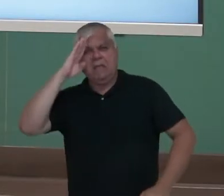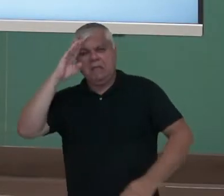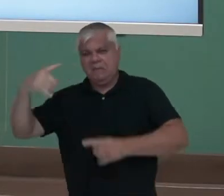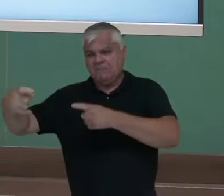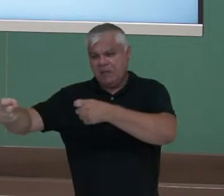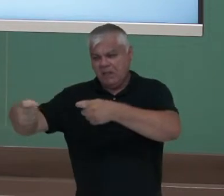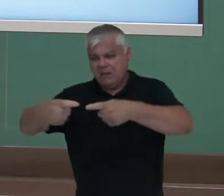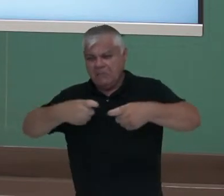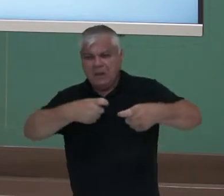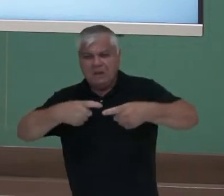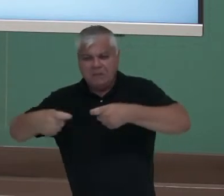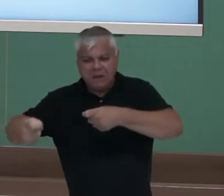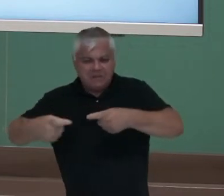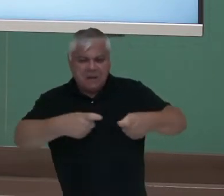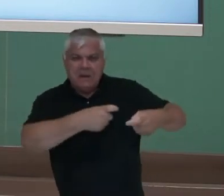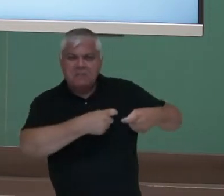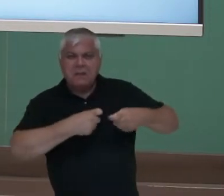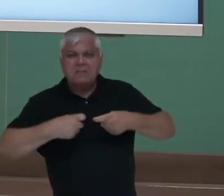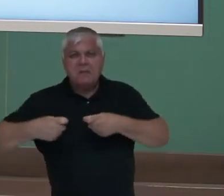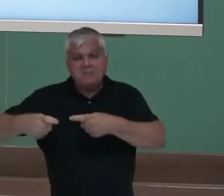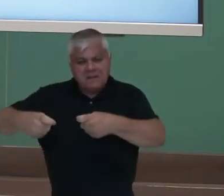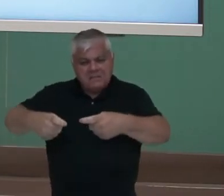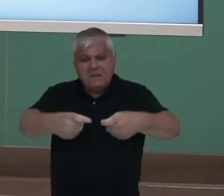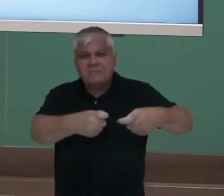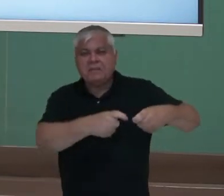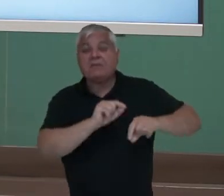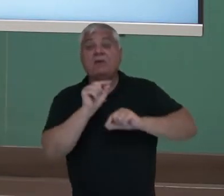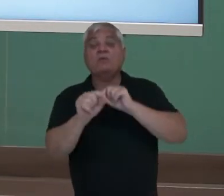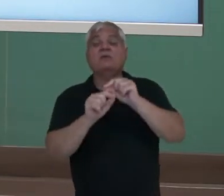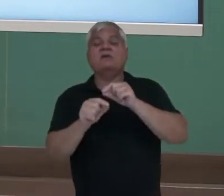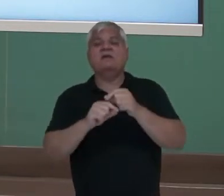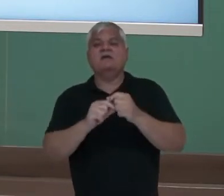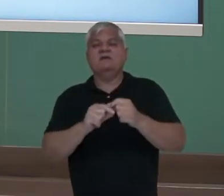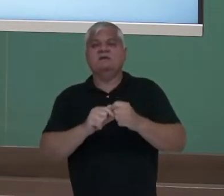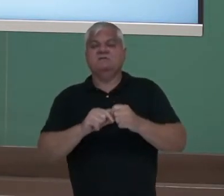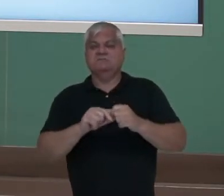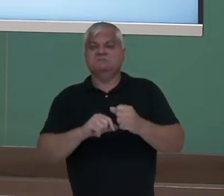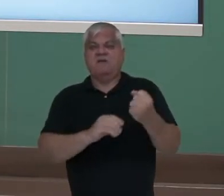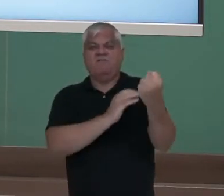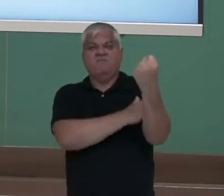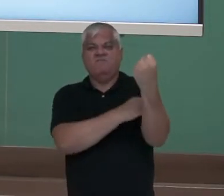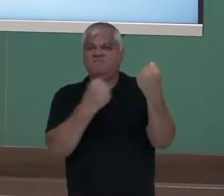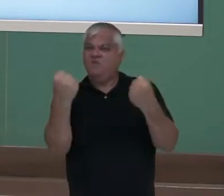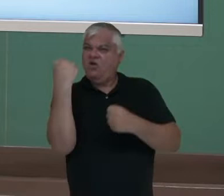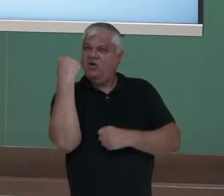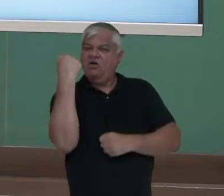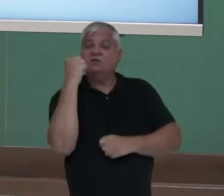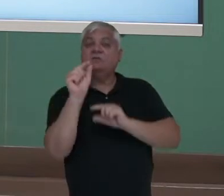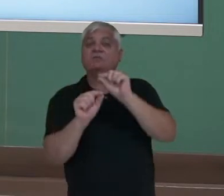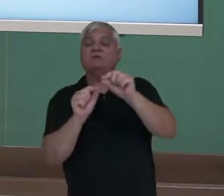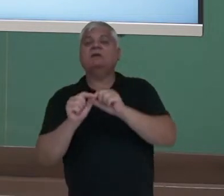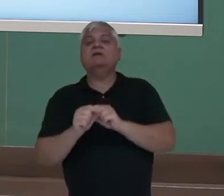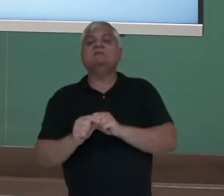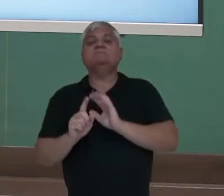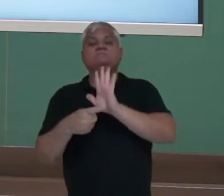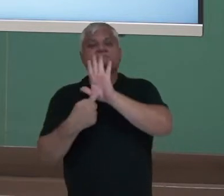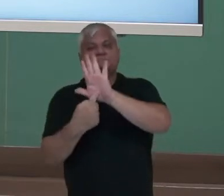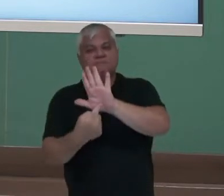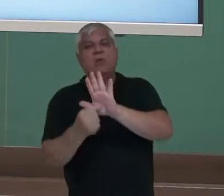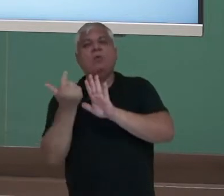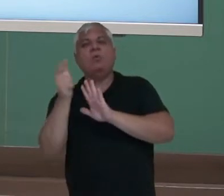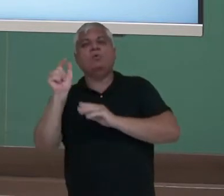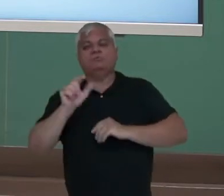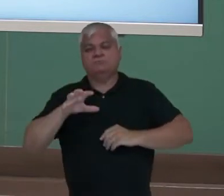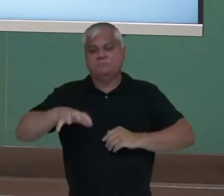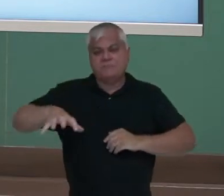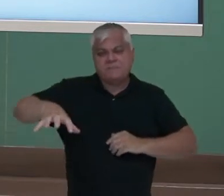os cartagineses, contra Cartago, que vai fortalecer esse exército. Na sequência vão conquistar outros